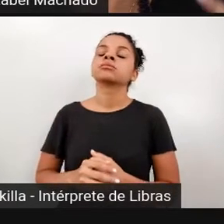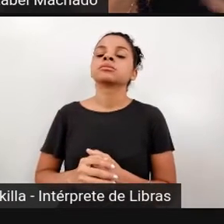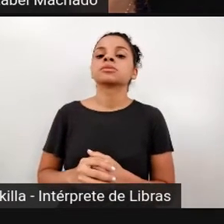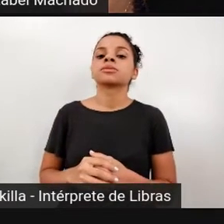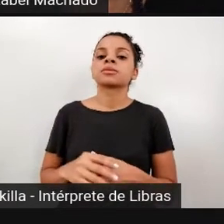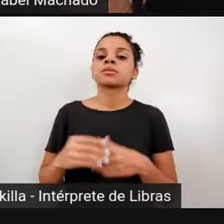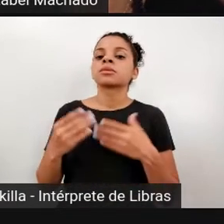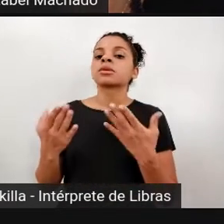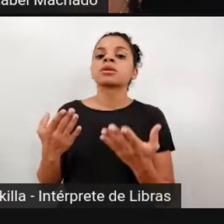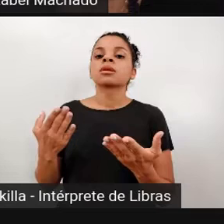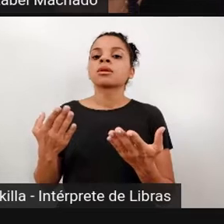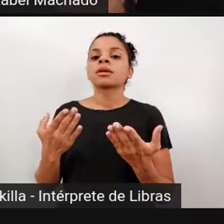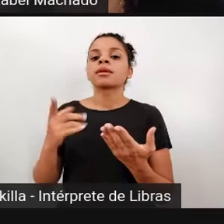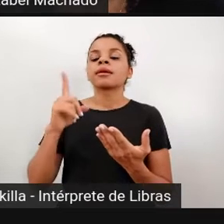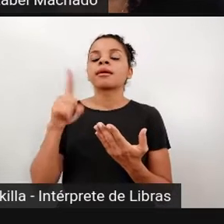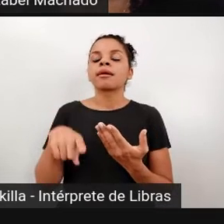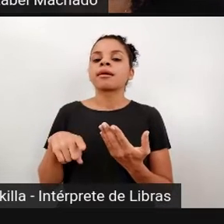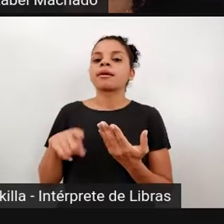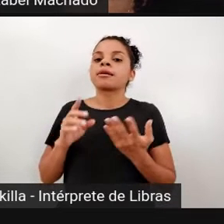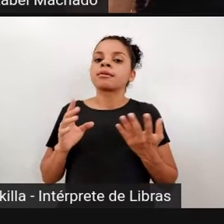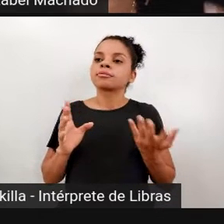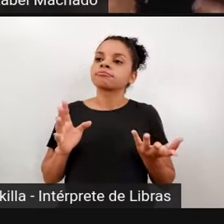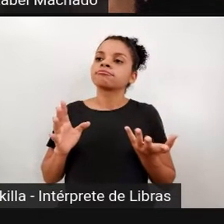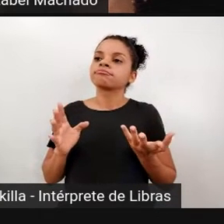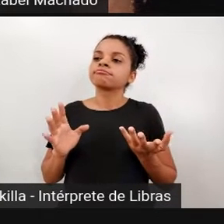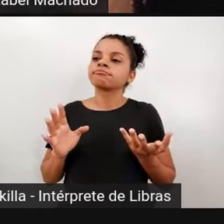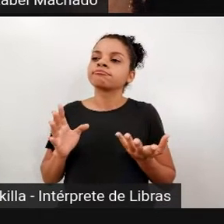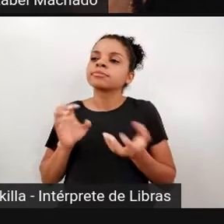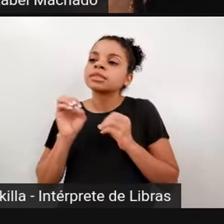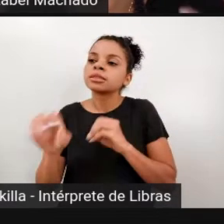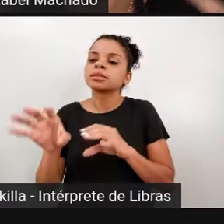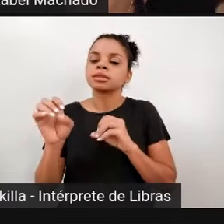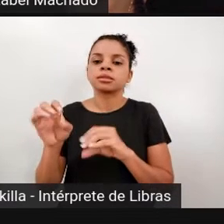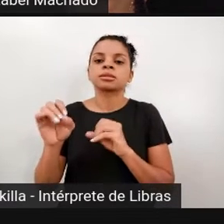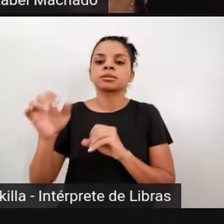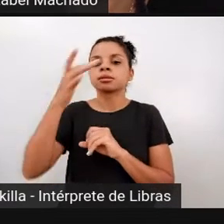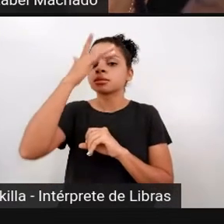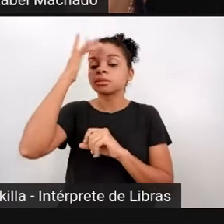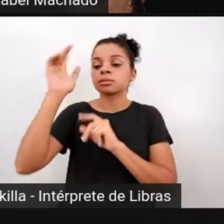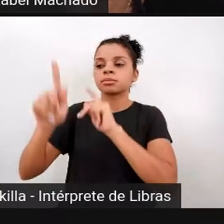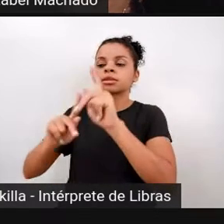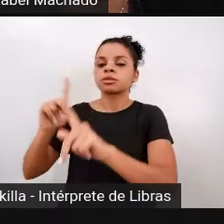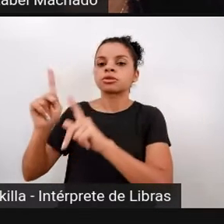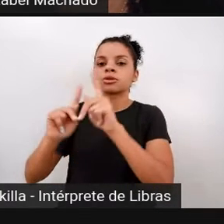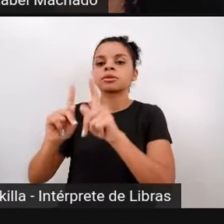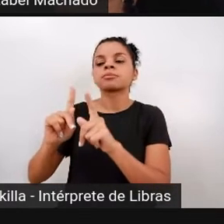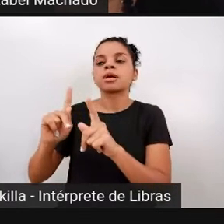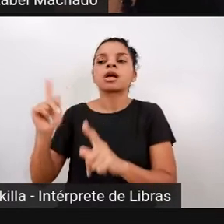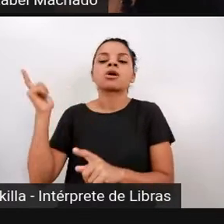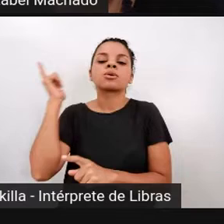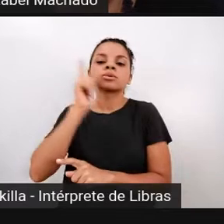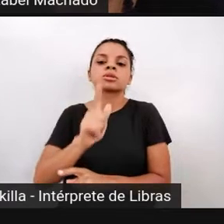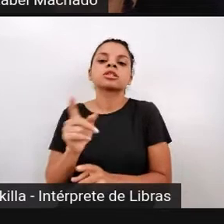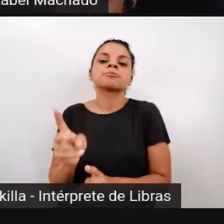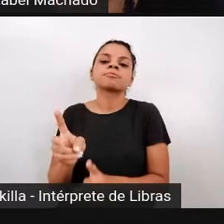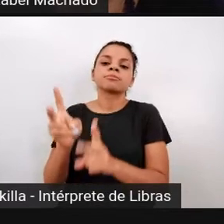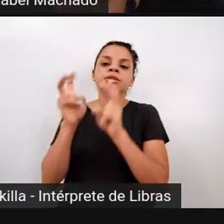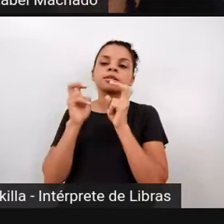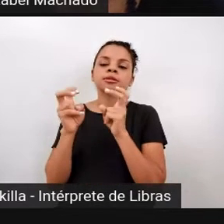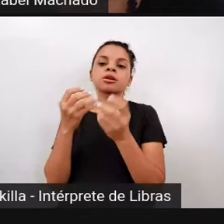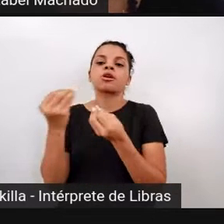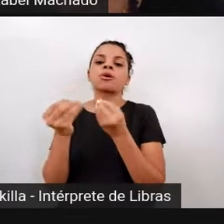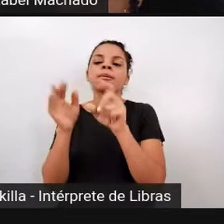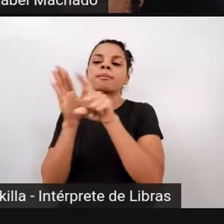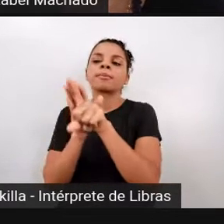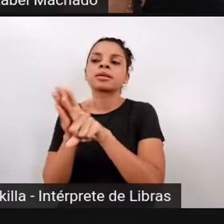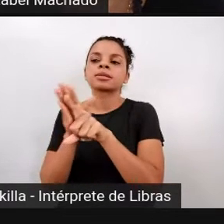você formar cidadãos através desses canais para terem uma melhor noção de como pesquisarem e como combater